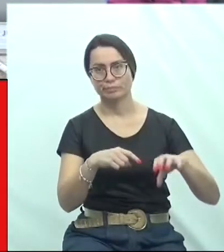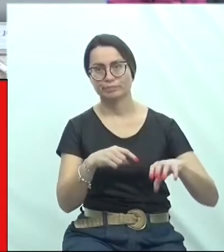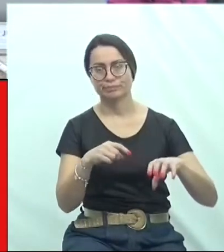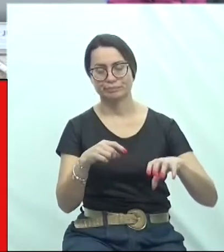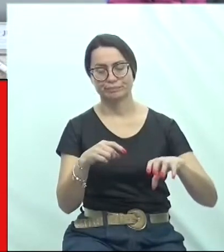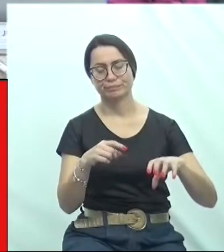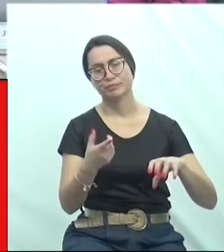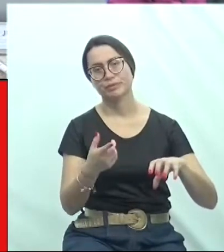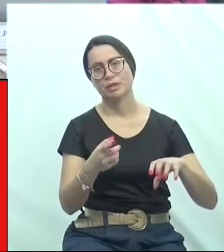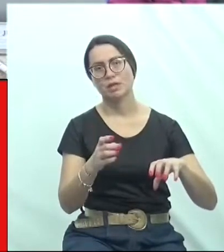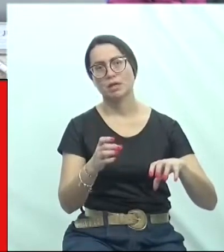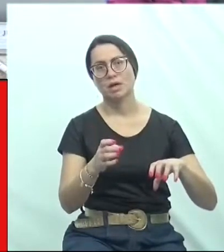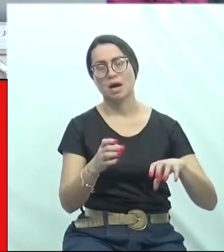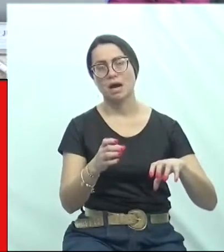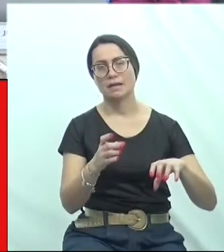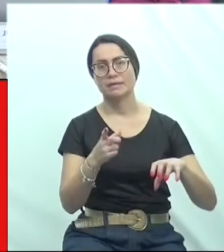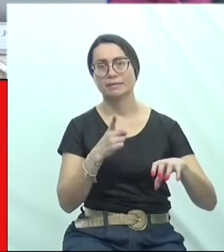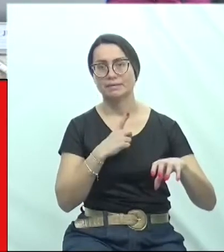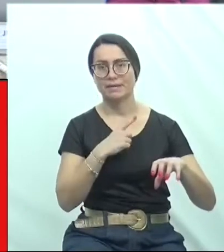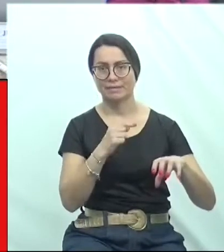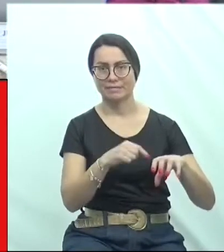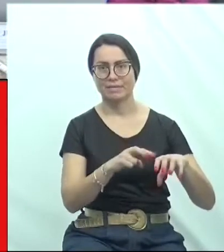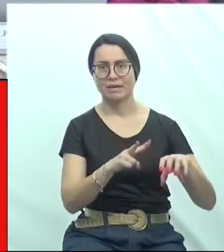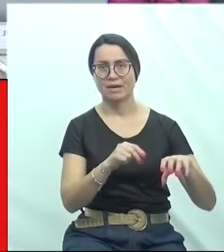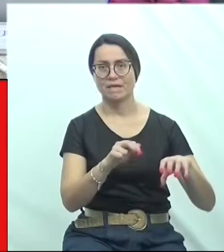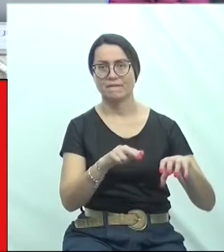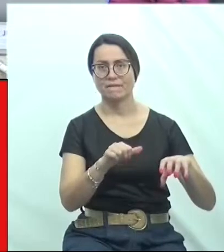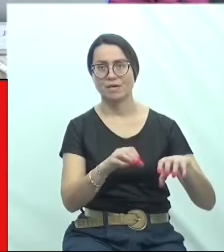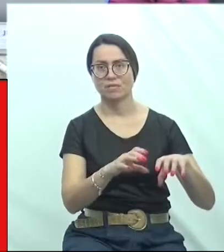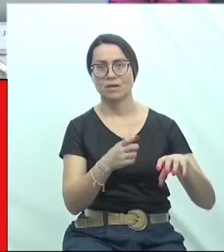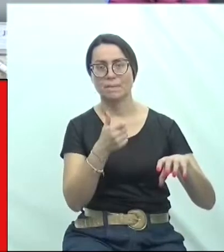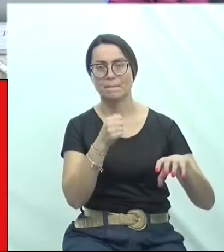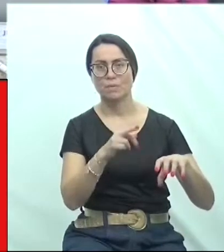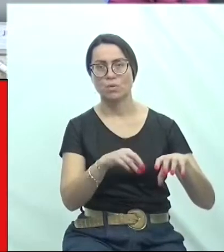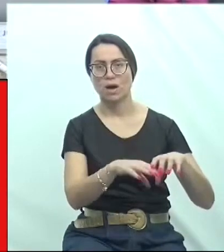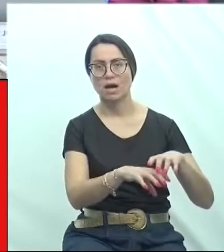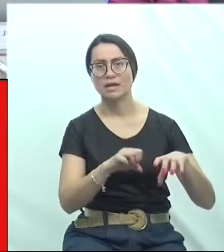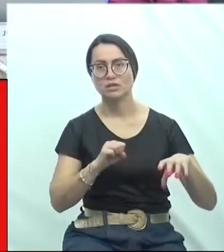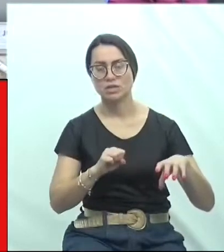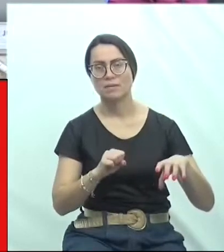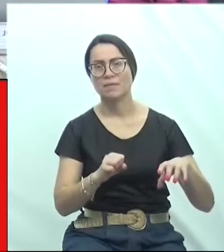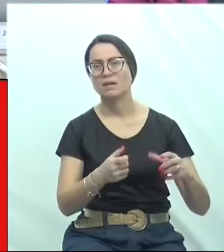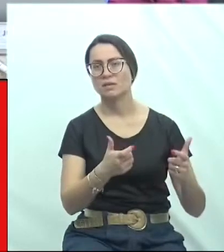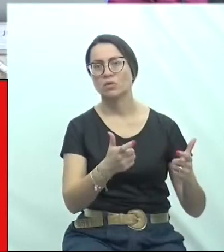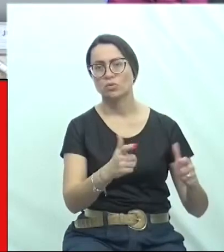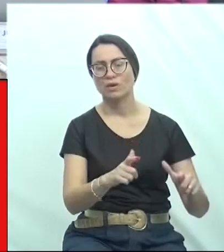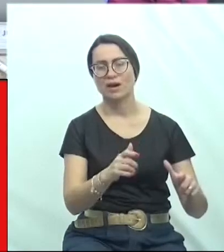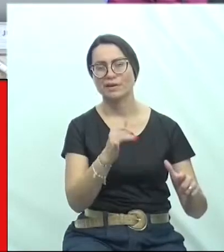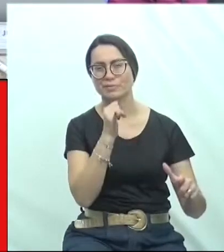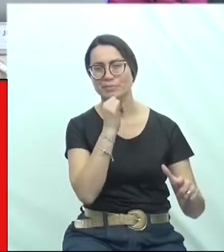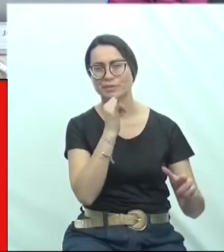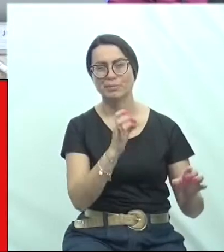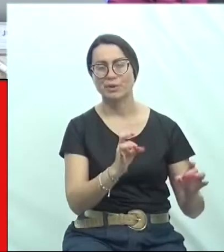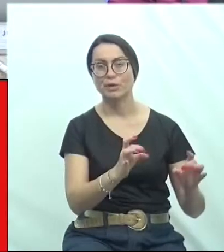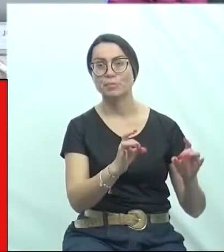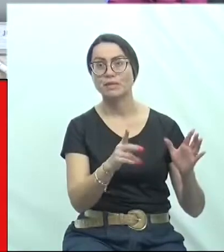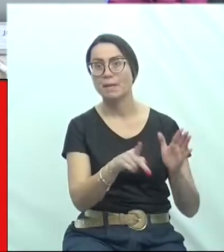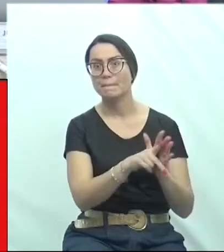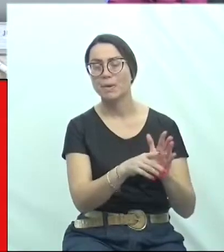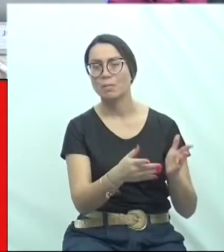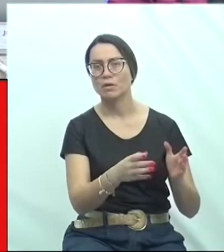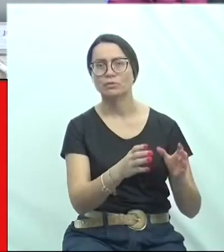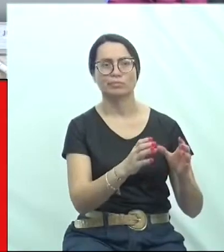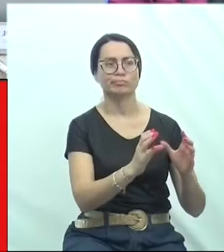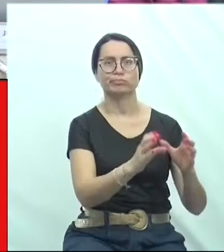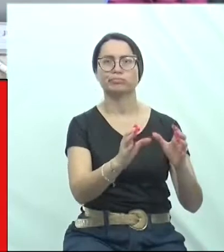específica para retirar o ar. Elas são colocadas em locais estratégicos, tá? Elas não são espalhadas na cidade de